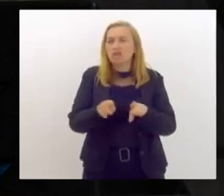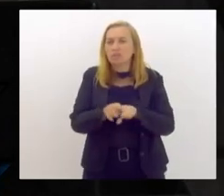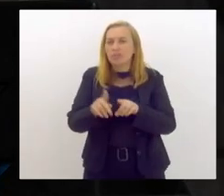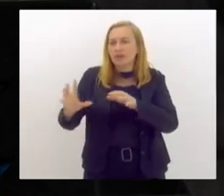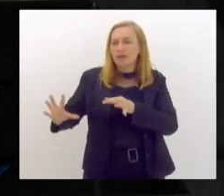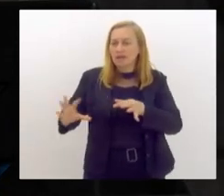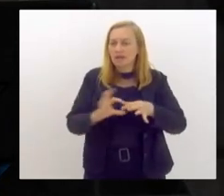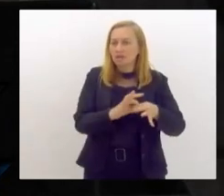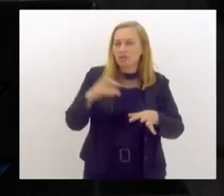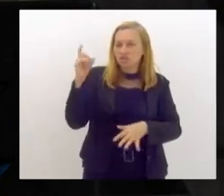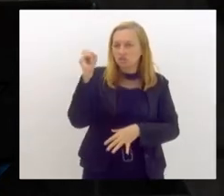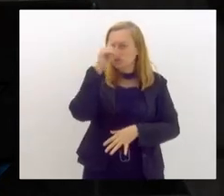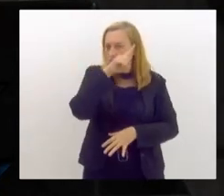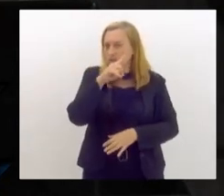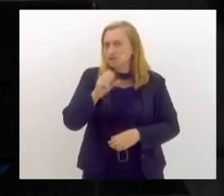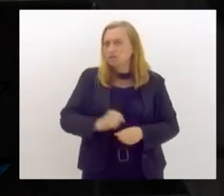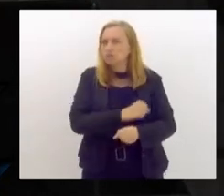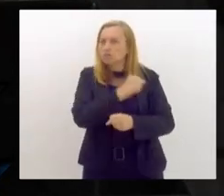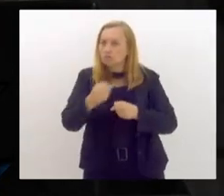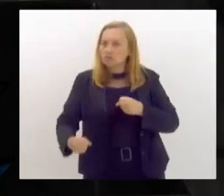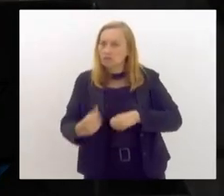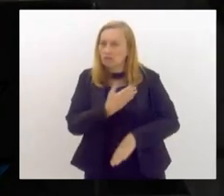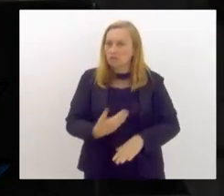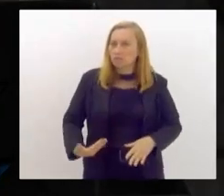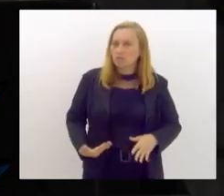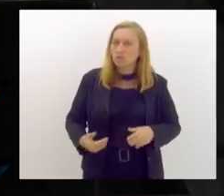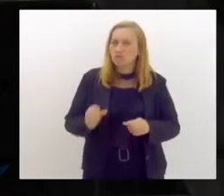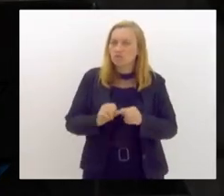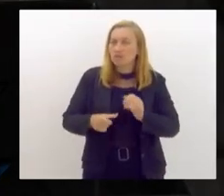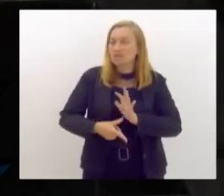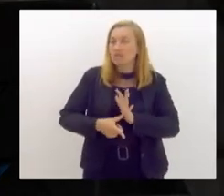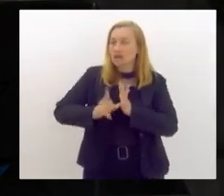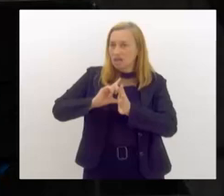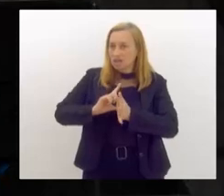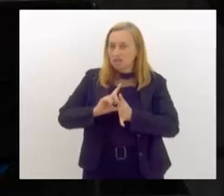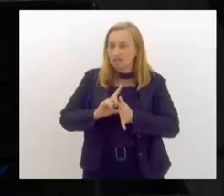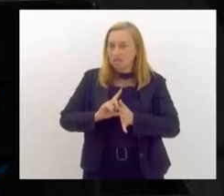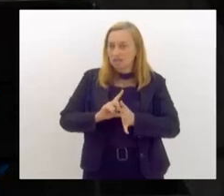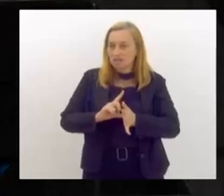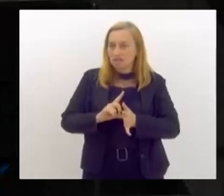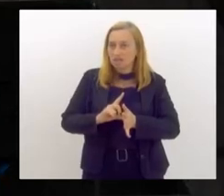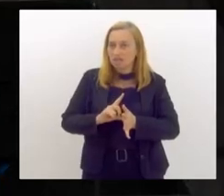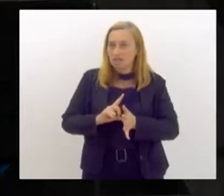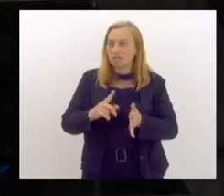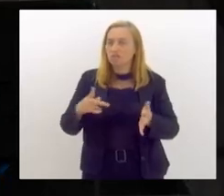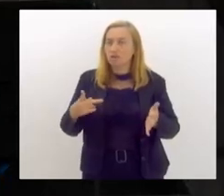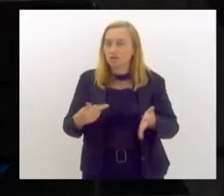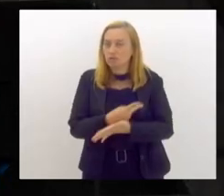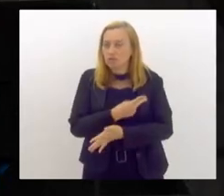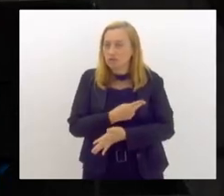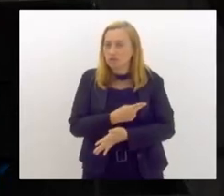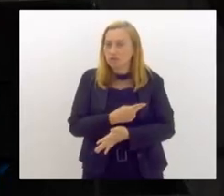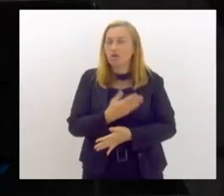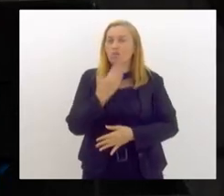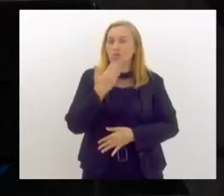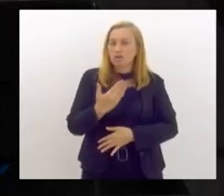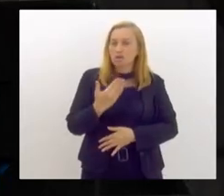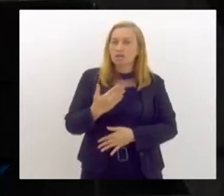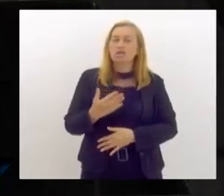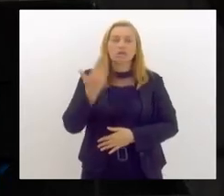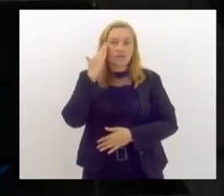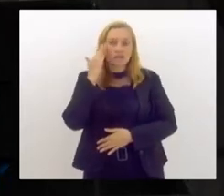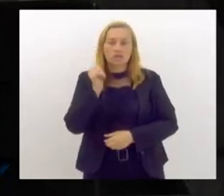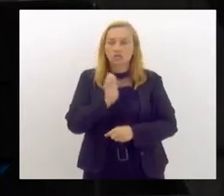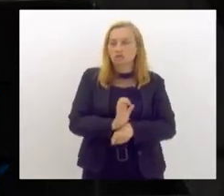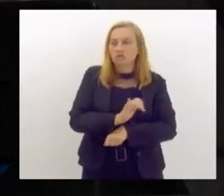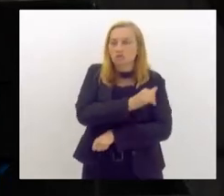uma dificuldade do poder público de se antecipar a essas tragédias. E esse é o sentido do nosso apelo, entendendo que o Estado do Rio de